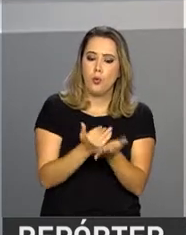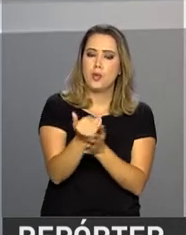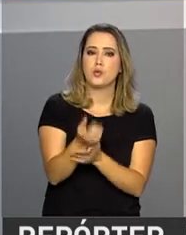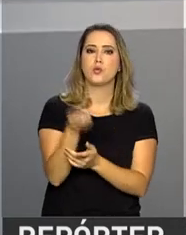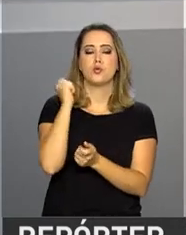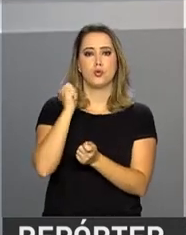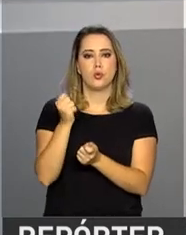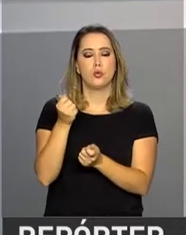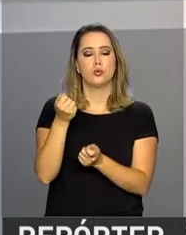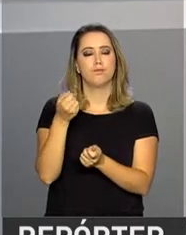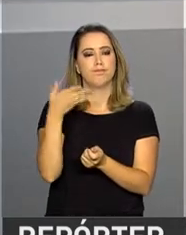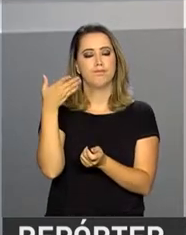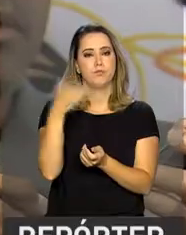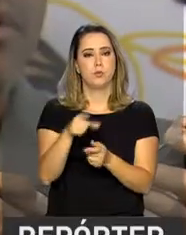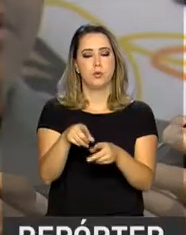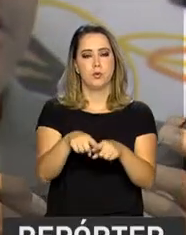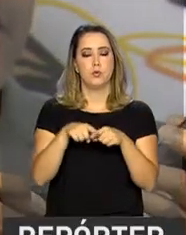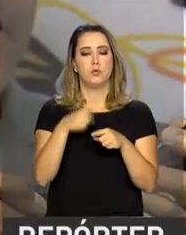foi provocado.